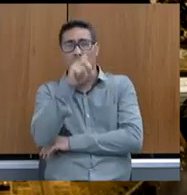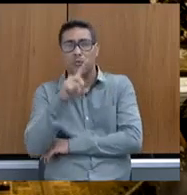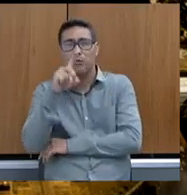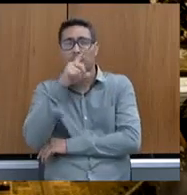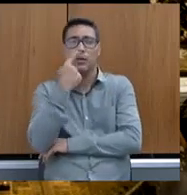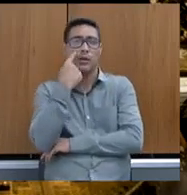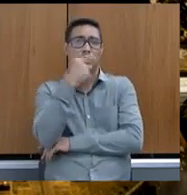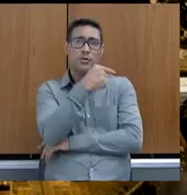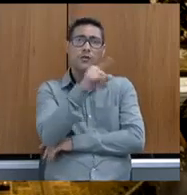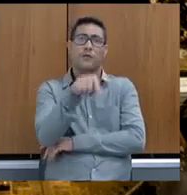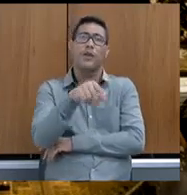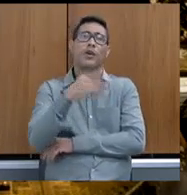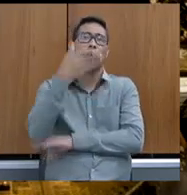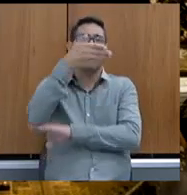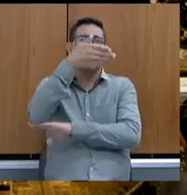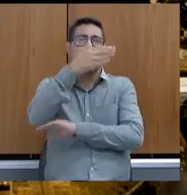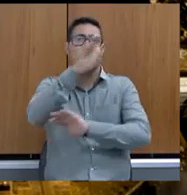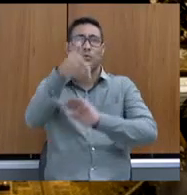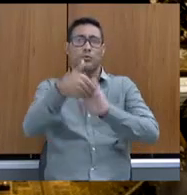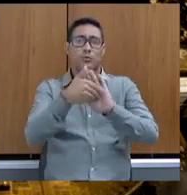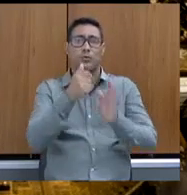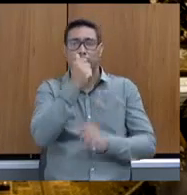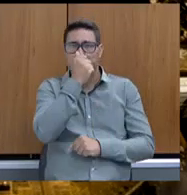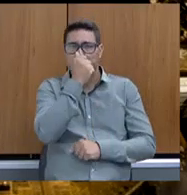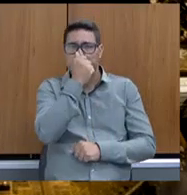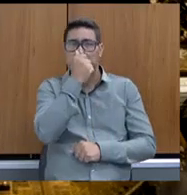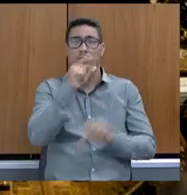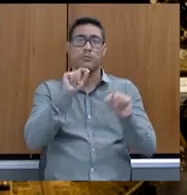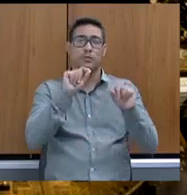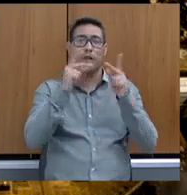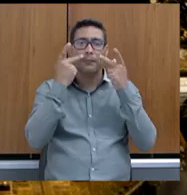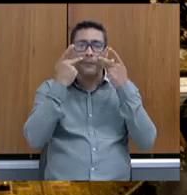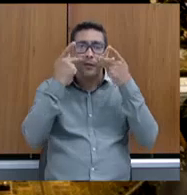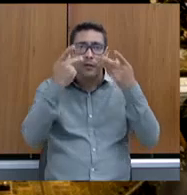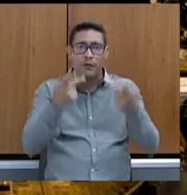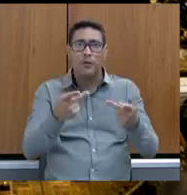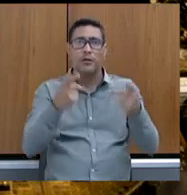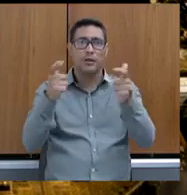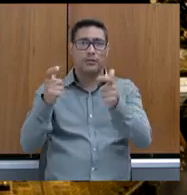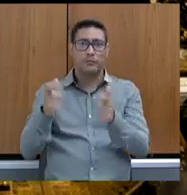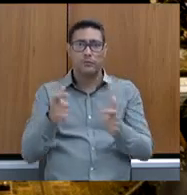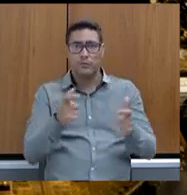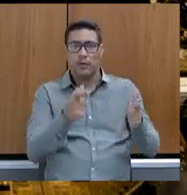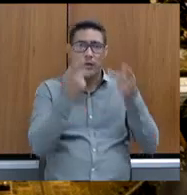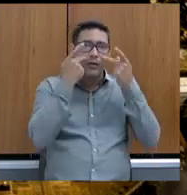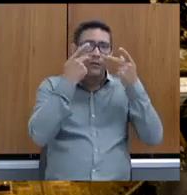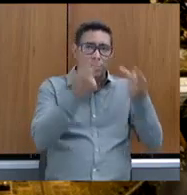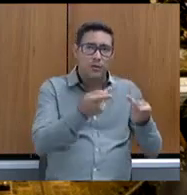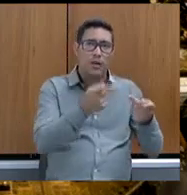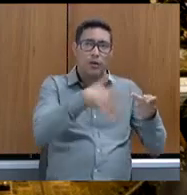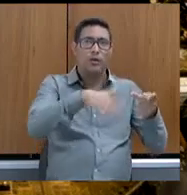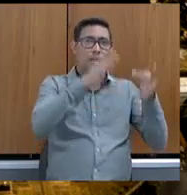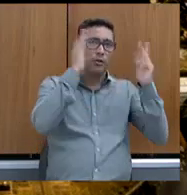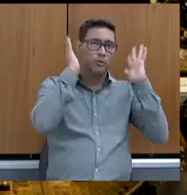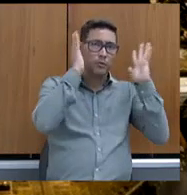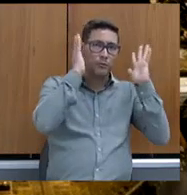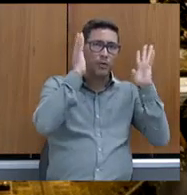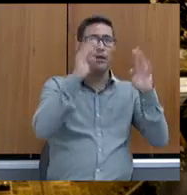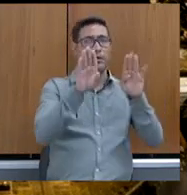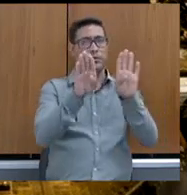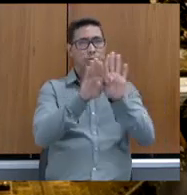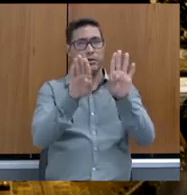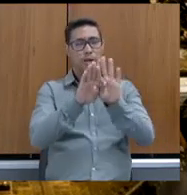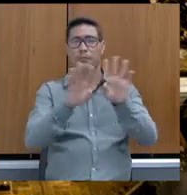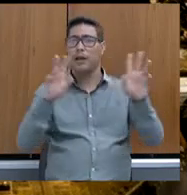cheios é exatamente para visitar os espaços do circuito Liberdade sobretudos grandes festivais